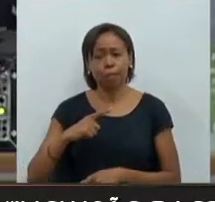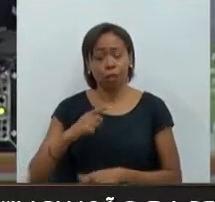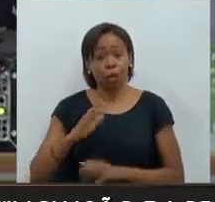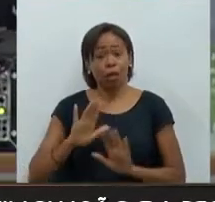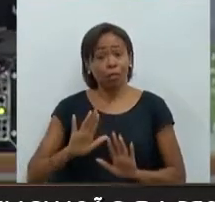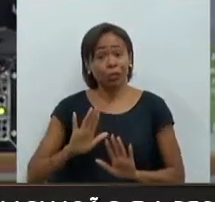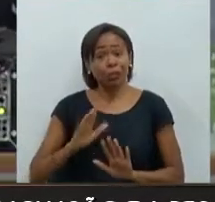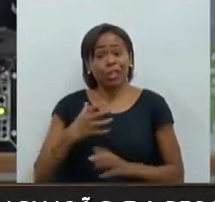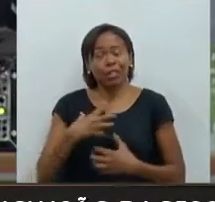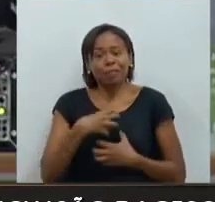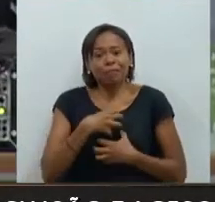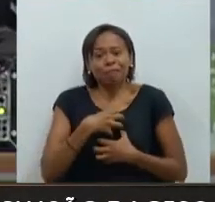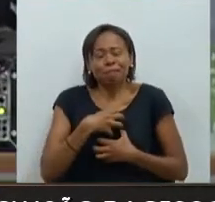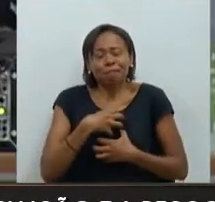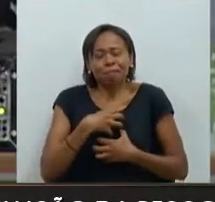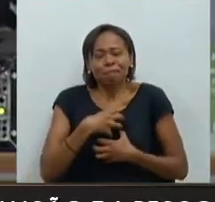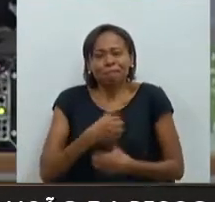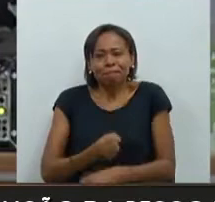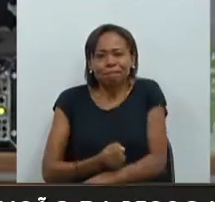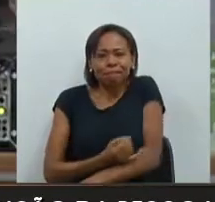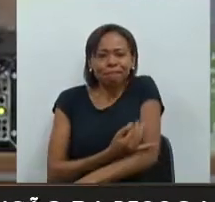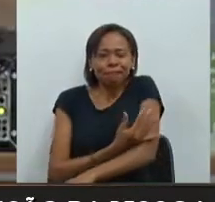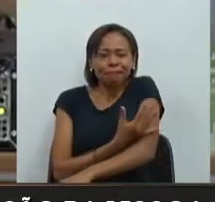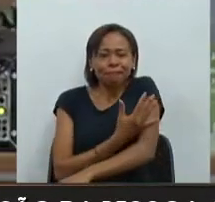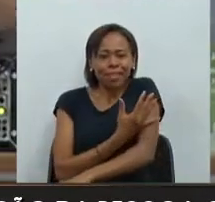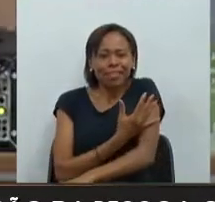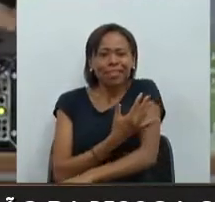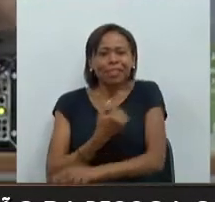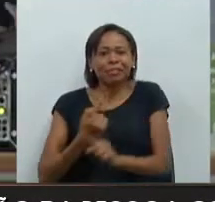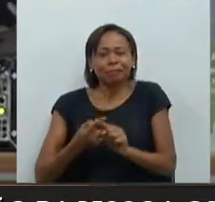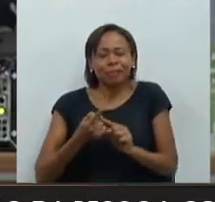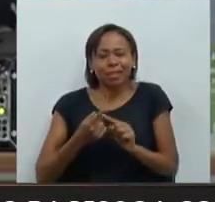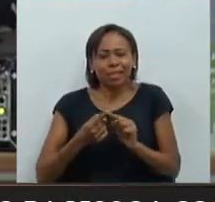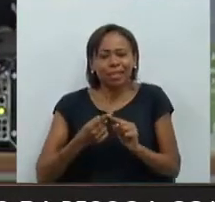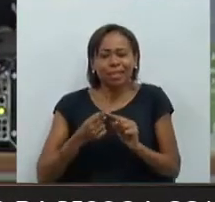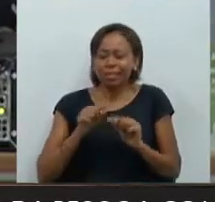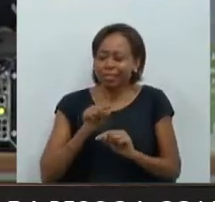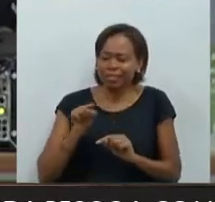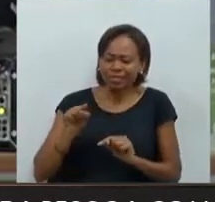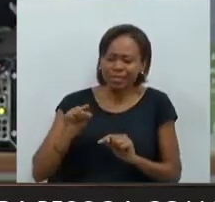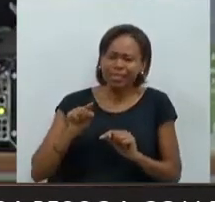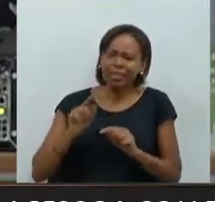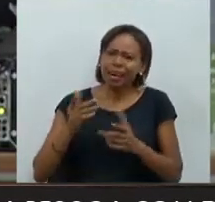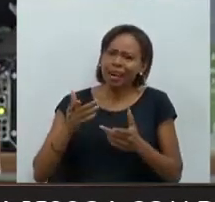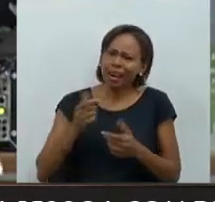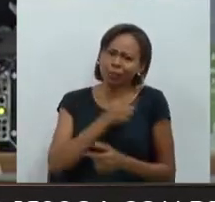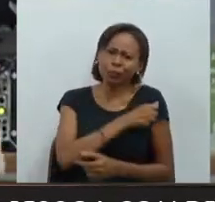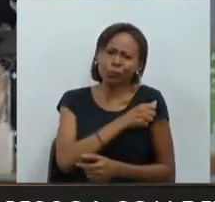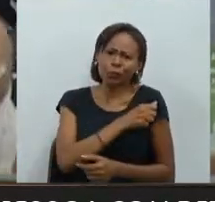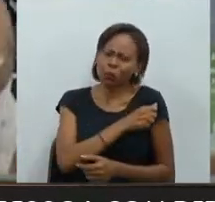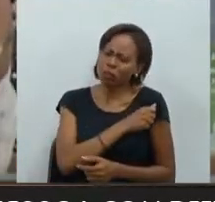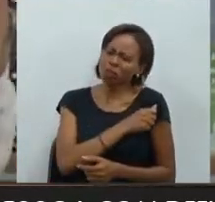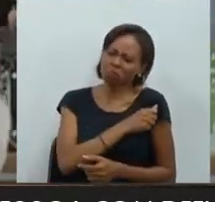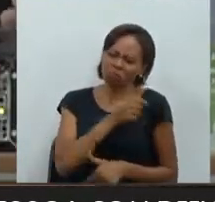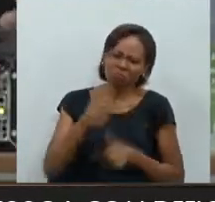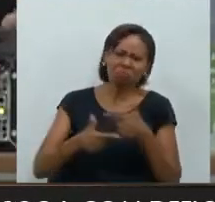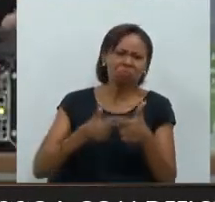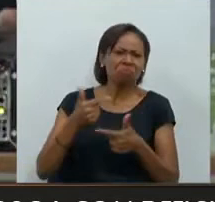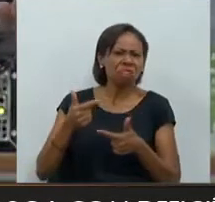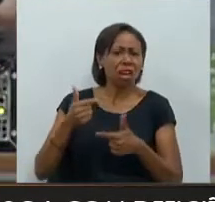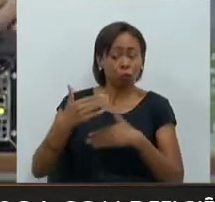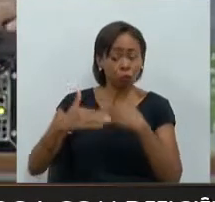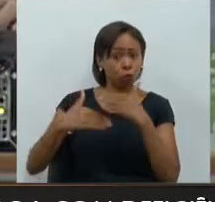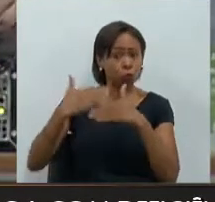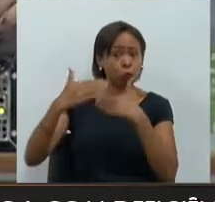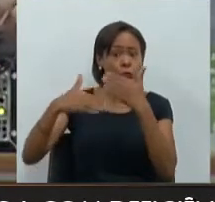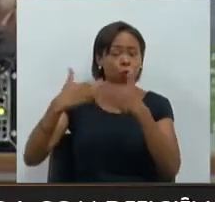até tão emocionada quando a gente faz um trabalho e vê o que eles produziram, como eles